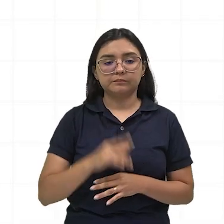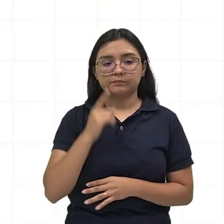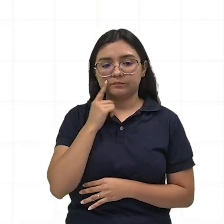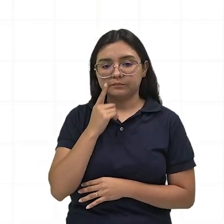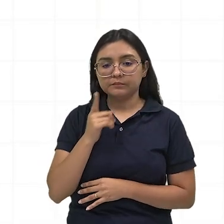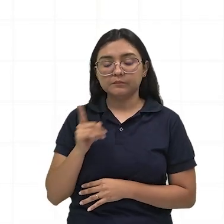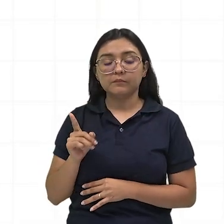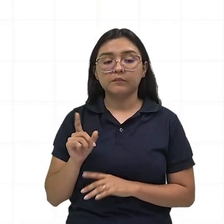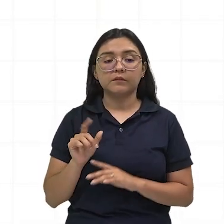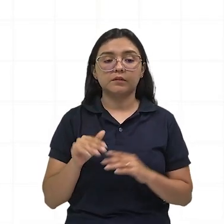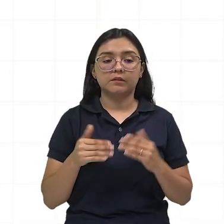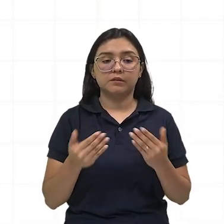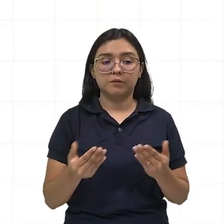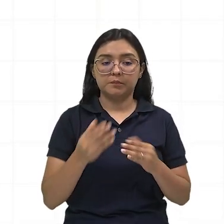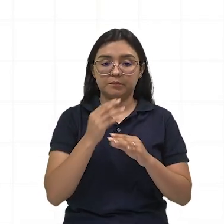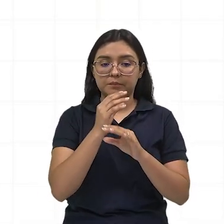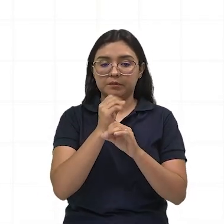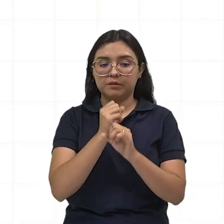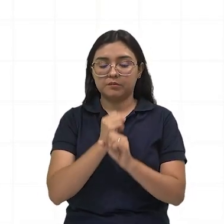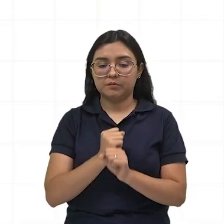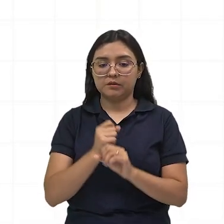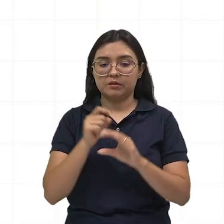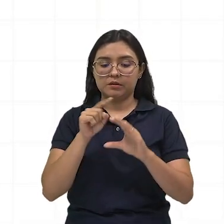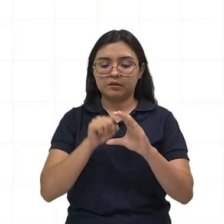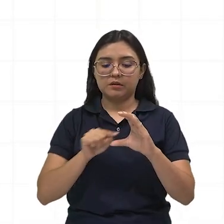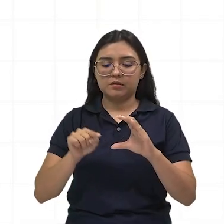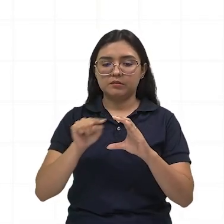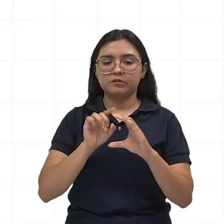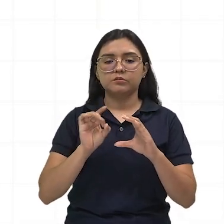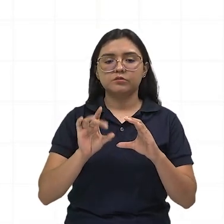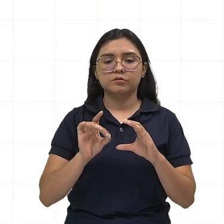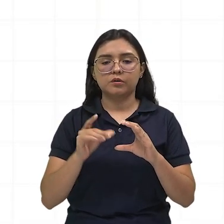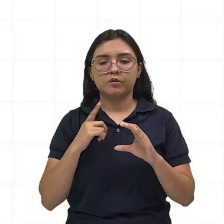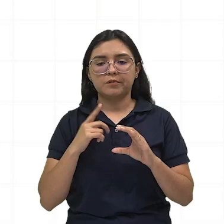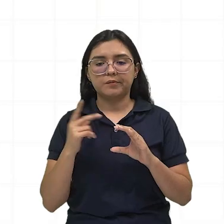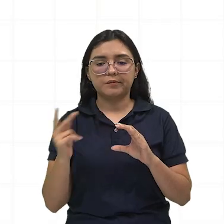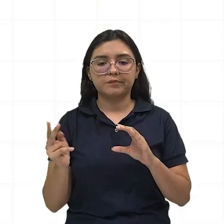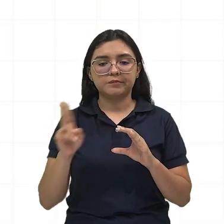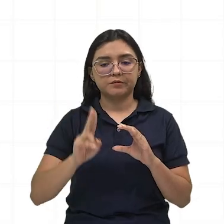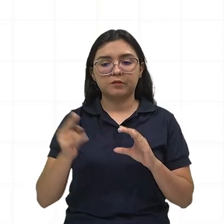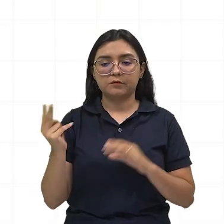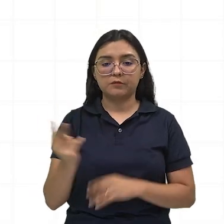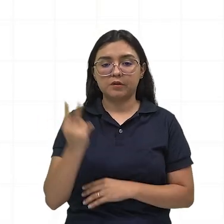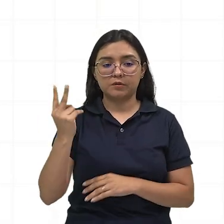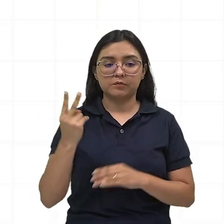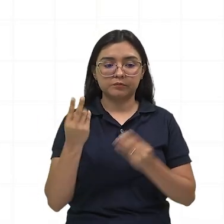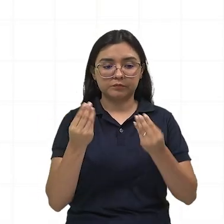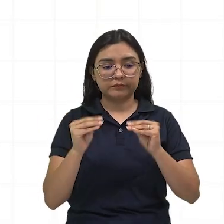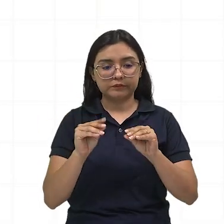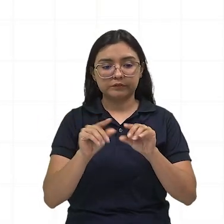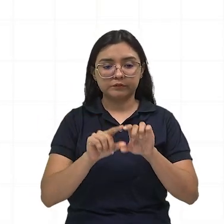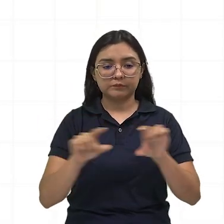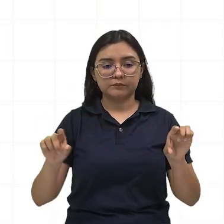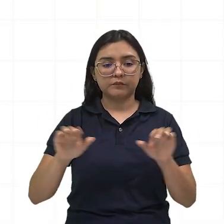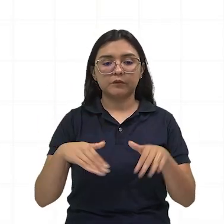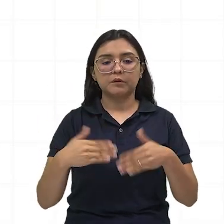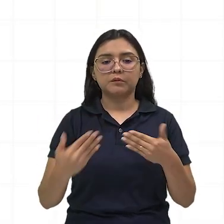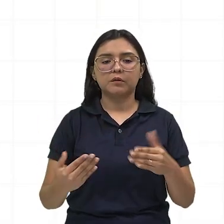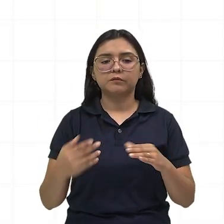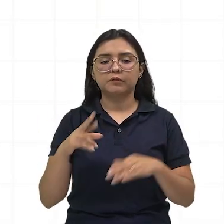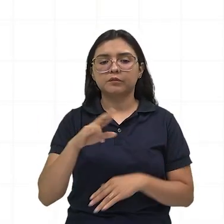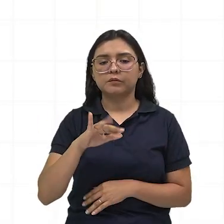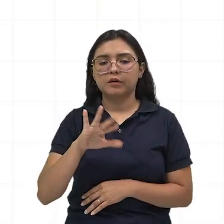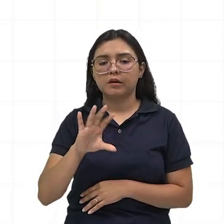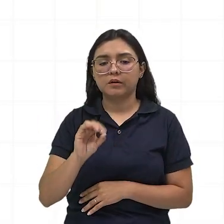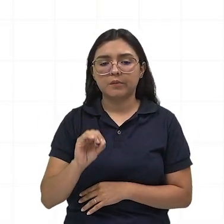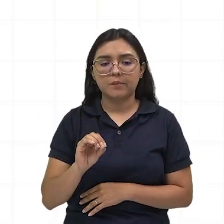ó. Então, para calcular a área, basta colocar o valor na fórmula. Qual foi o raio dado? O raio